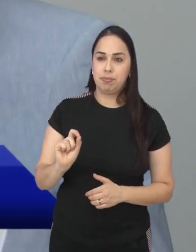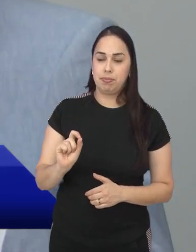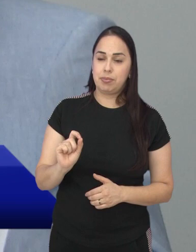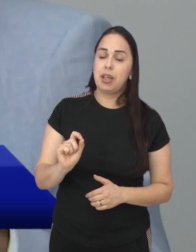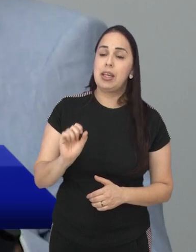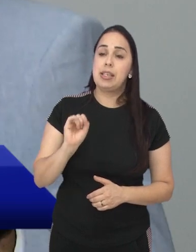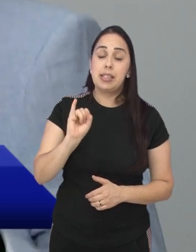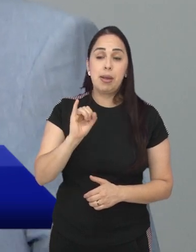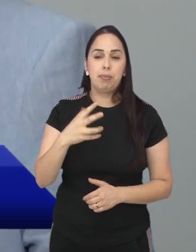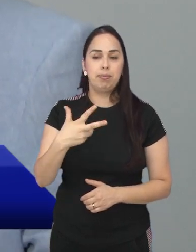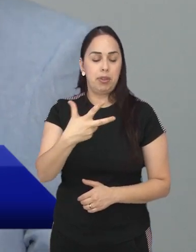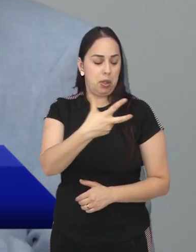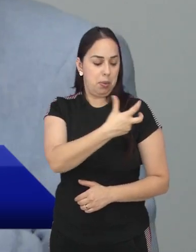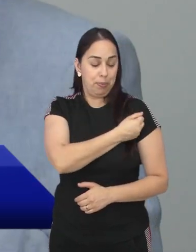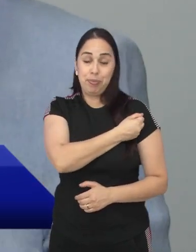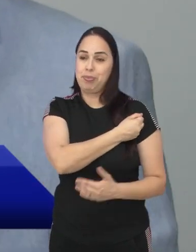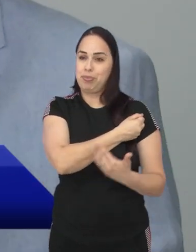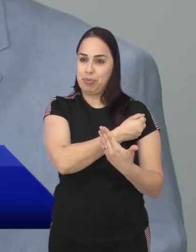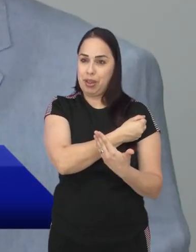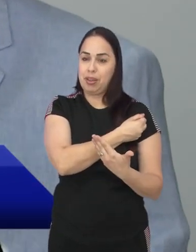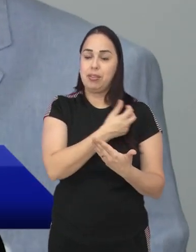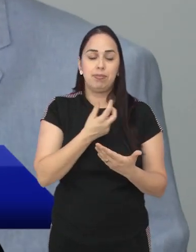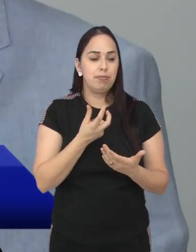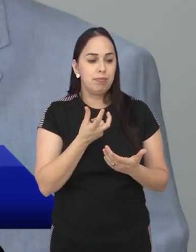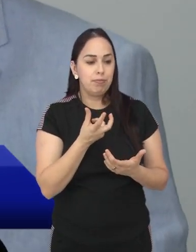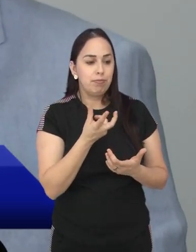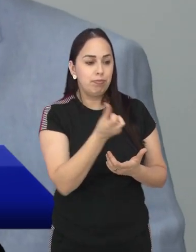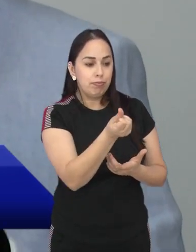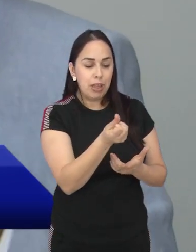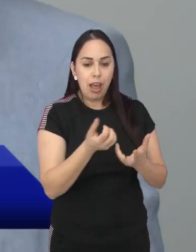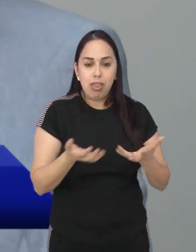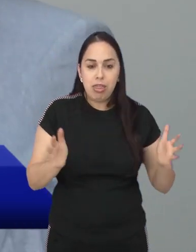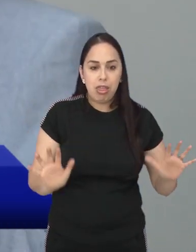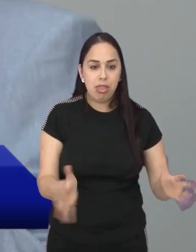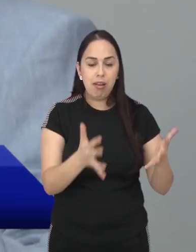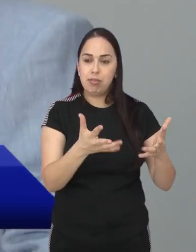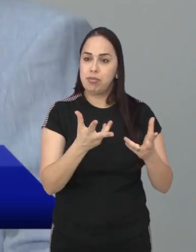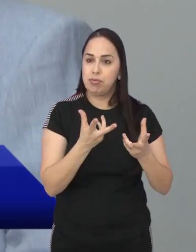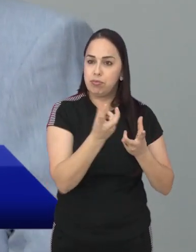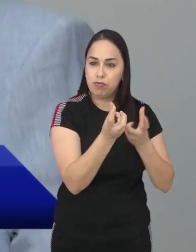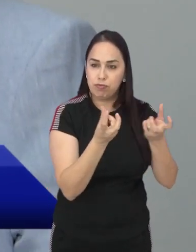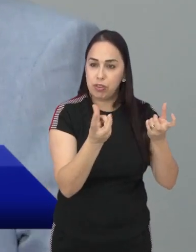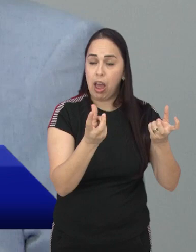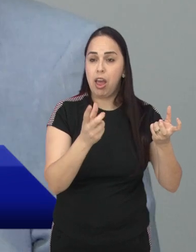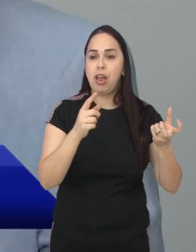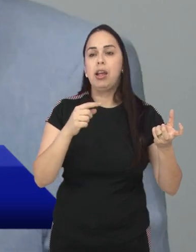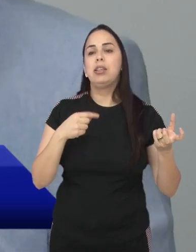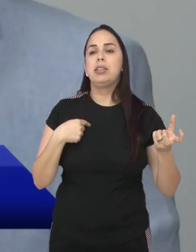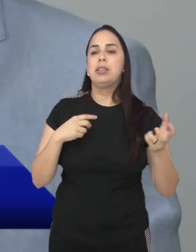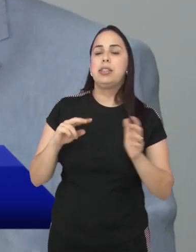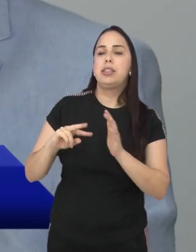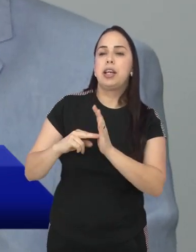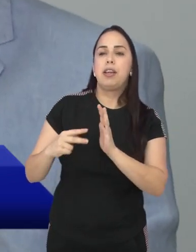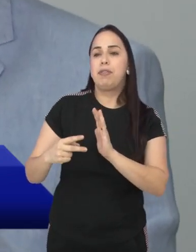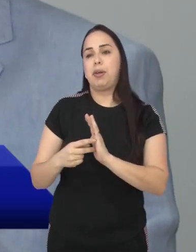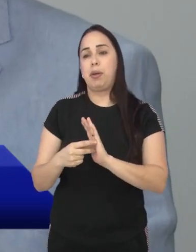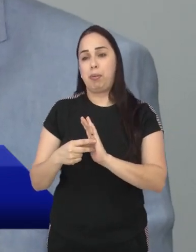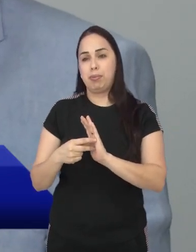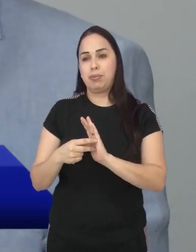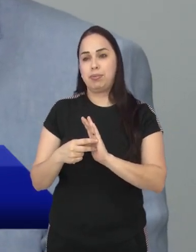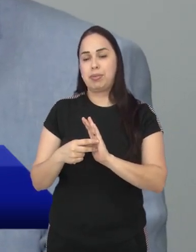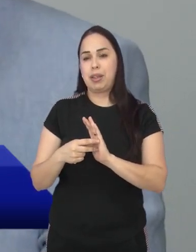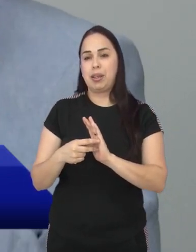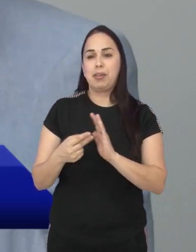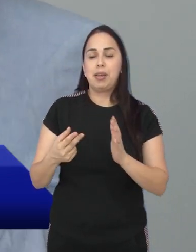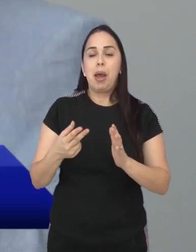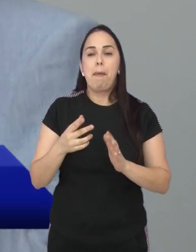de que a partir do momento que eu me vacilo a momento que o motivo a outra pessoa vacinar eu estou basicamente